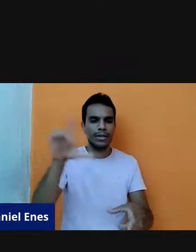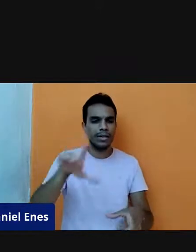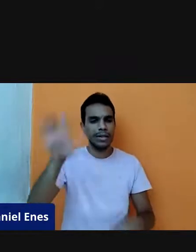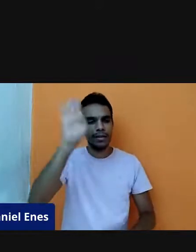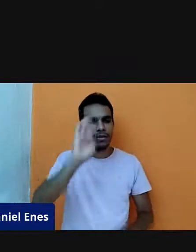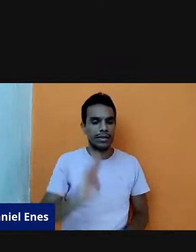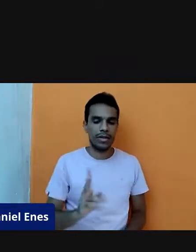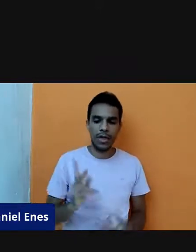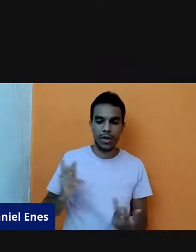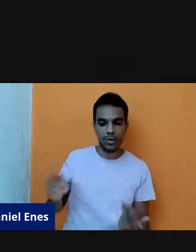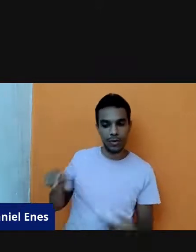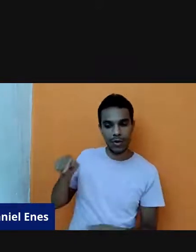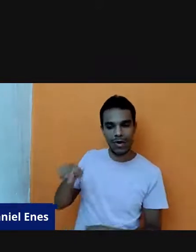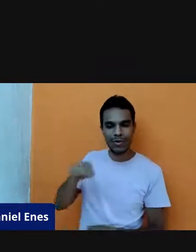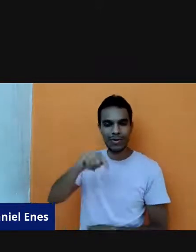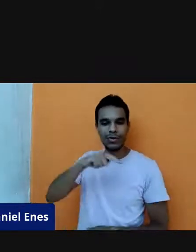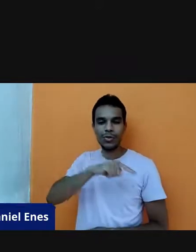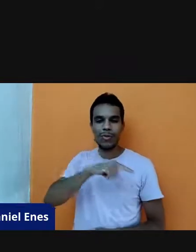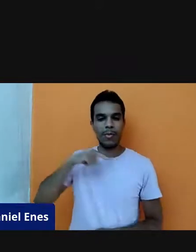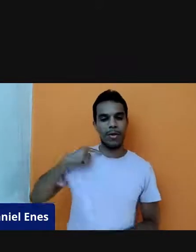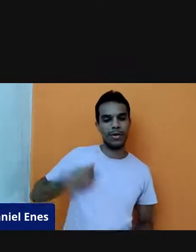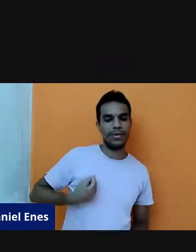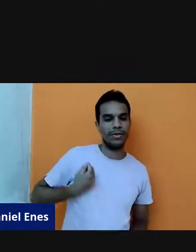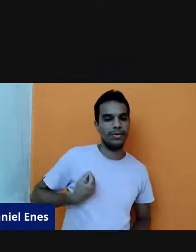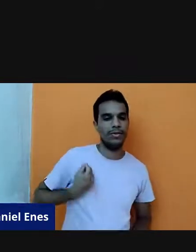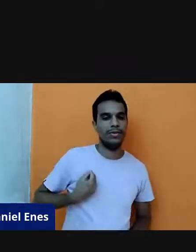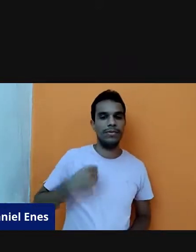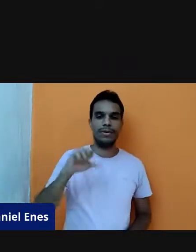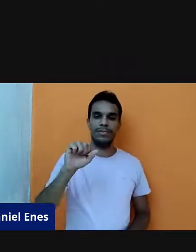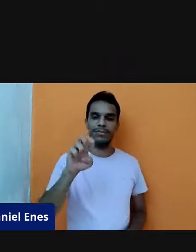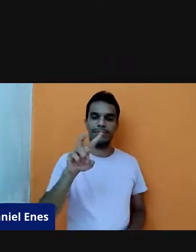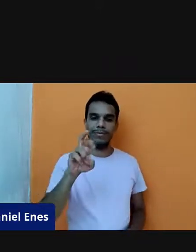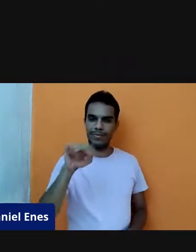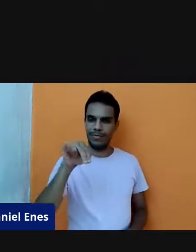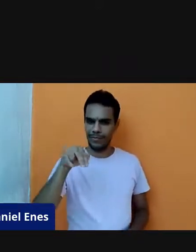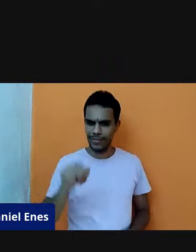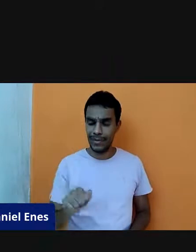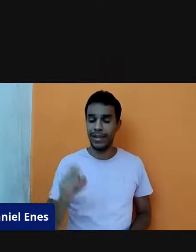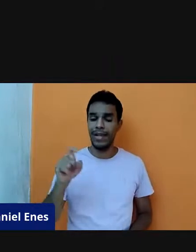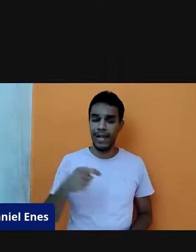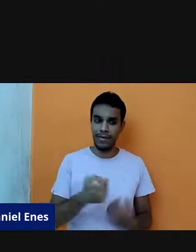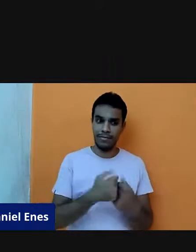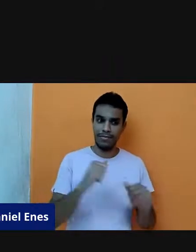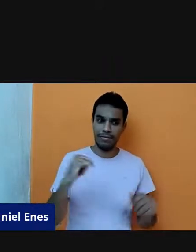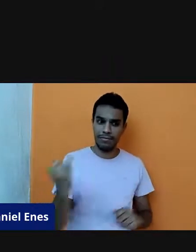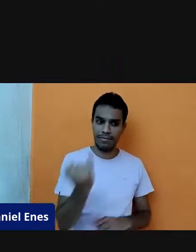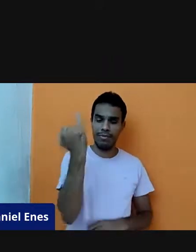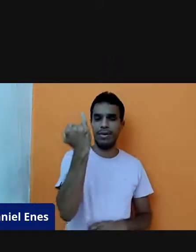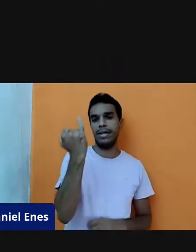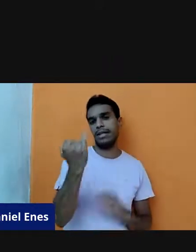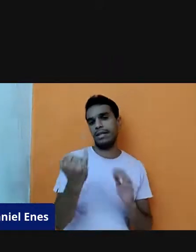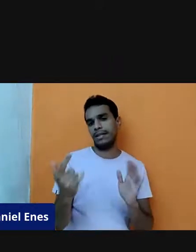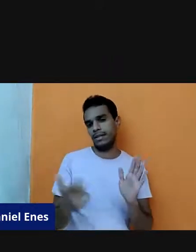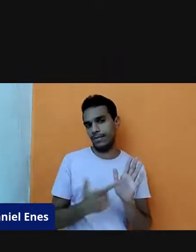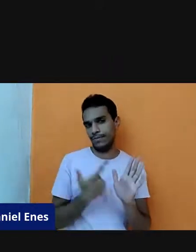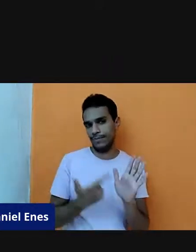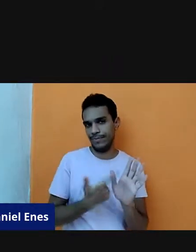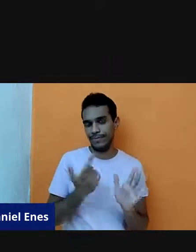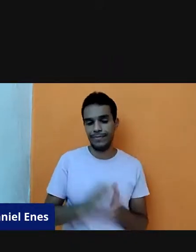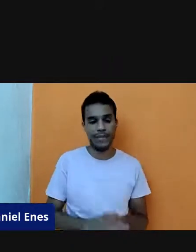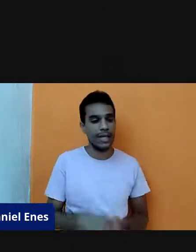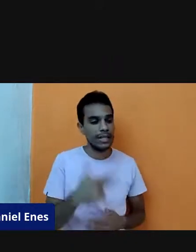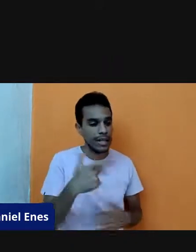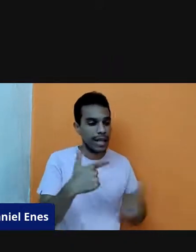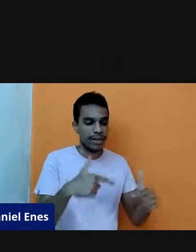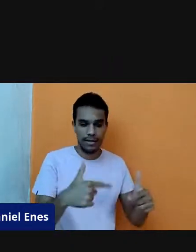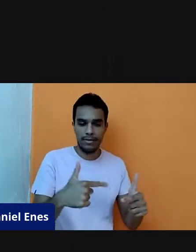Vida Severina. Né? É, sem dúvida, um grande livro. E essa obra